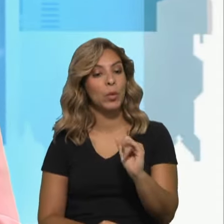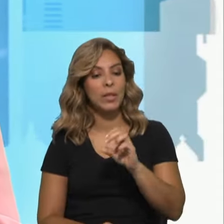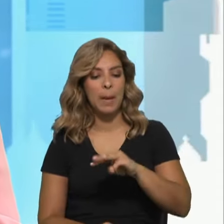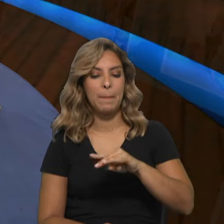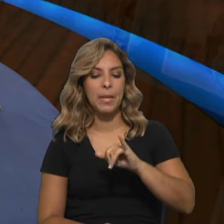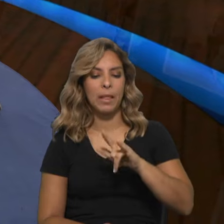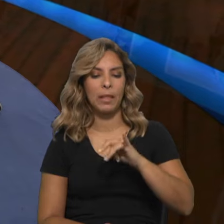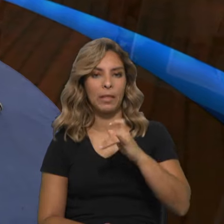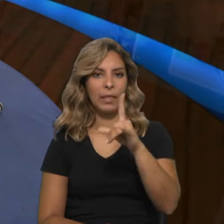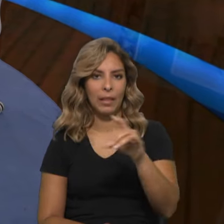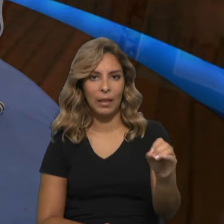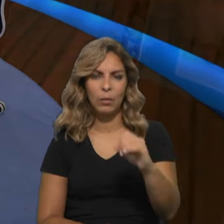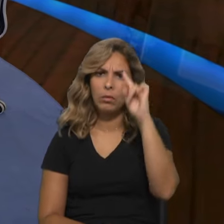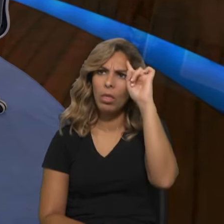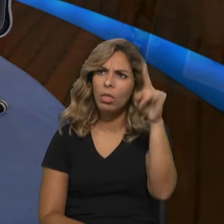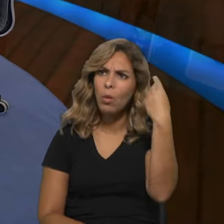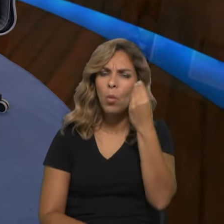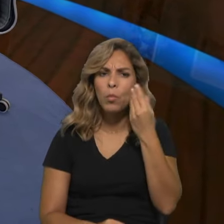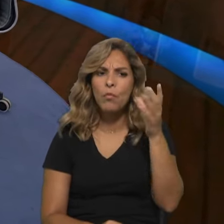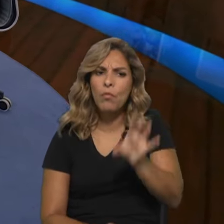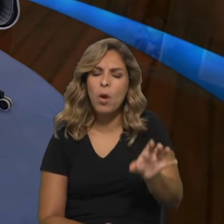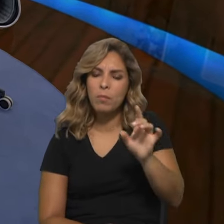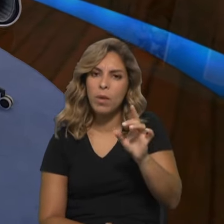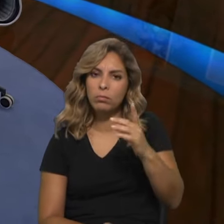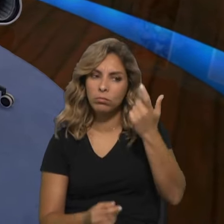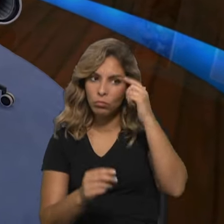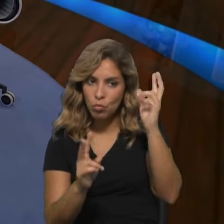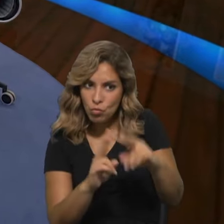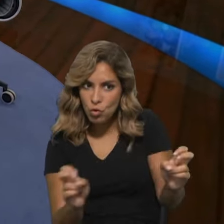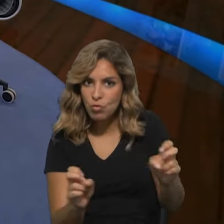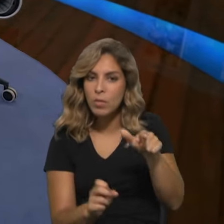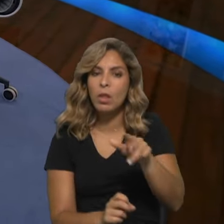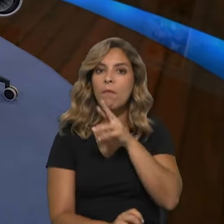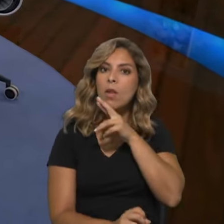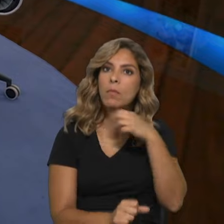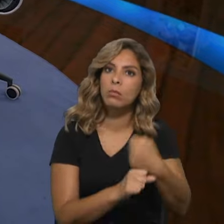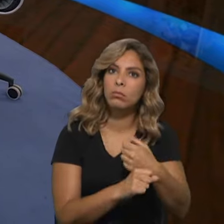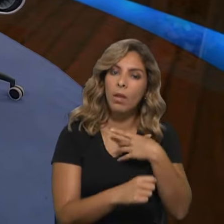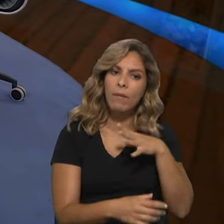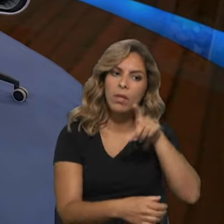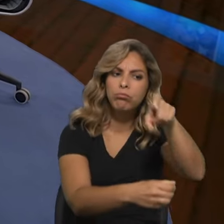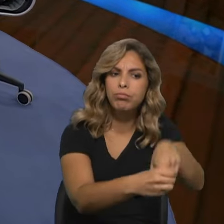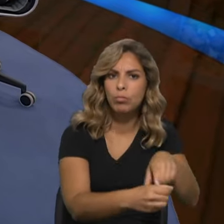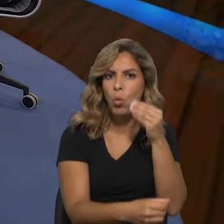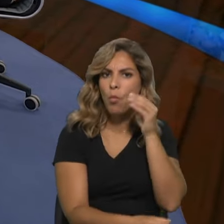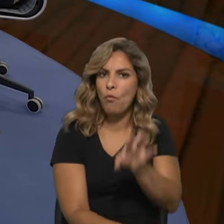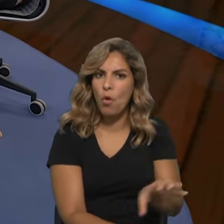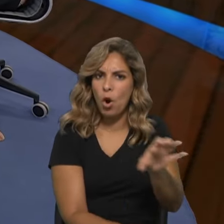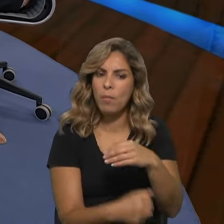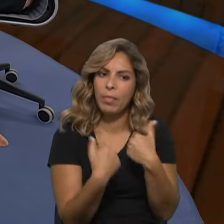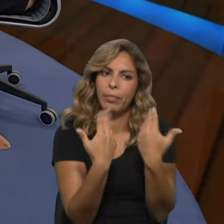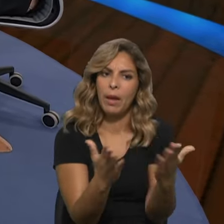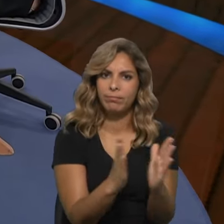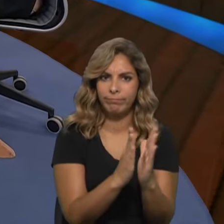que um dia tomou conhecimento dos servitas de Fátima e decidiu aderir a esta forma de servir a Igreja?